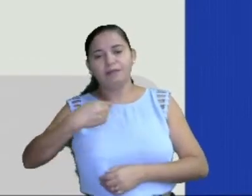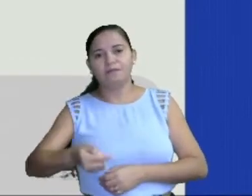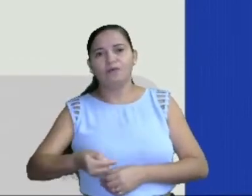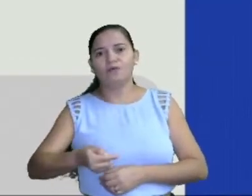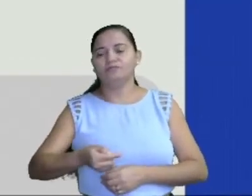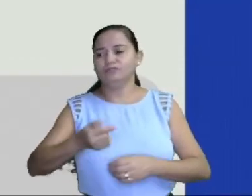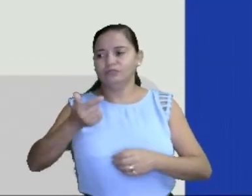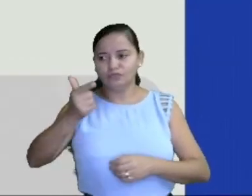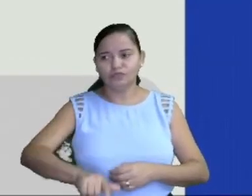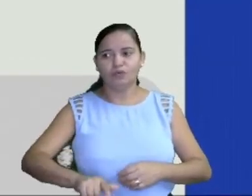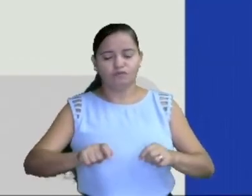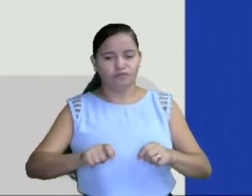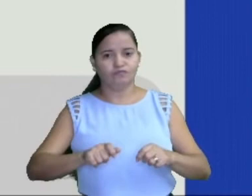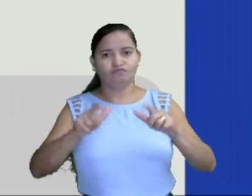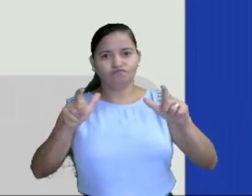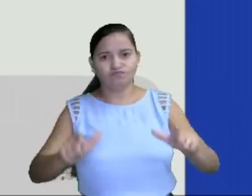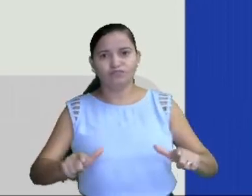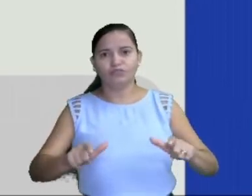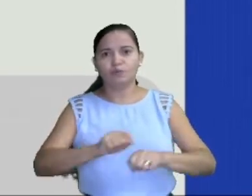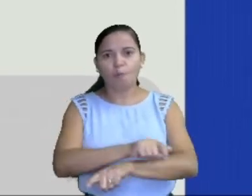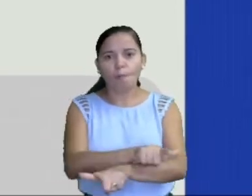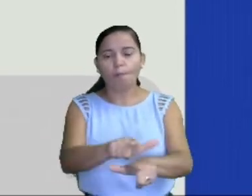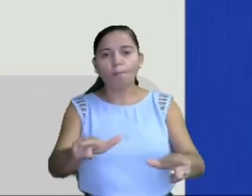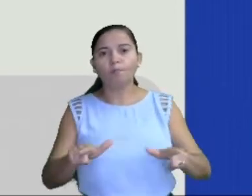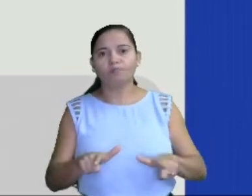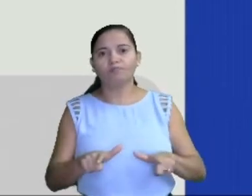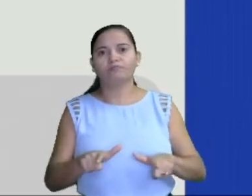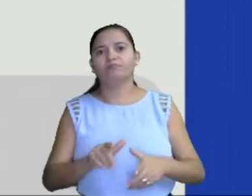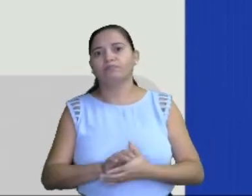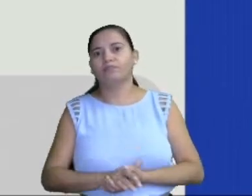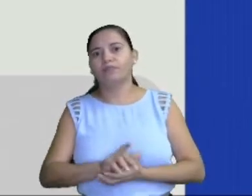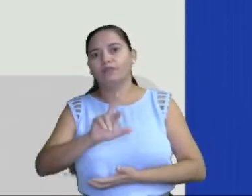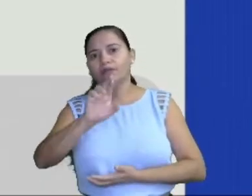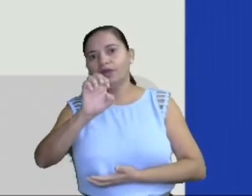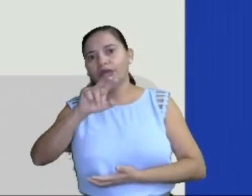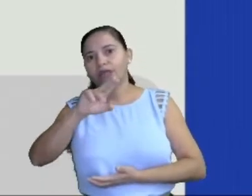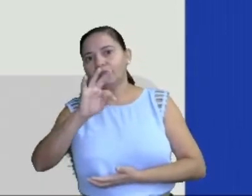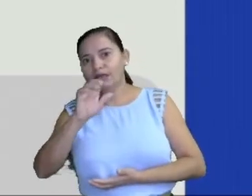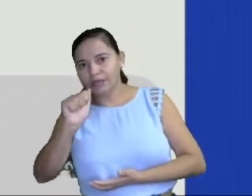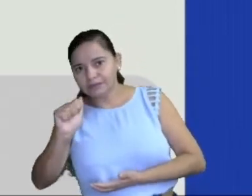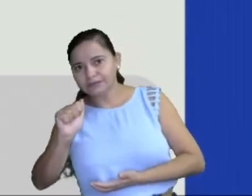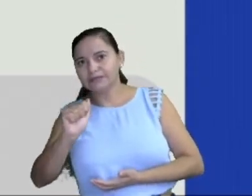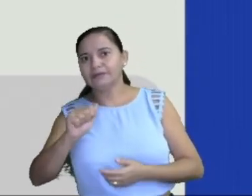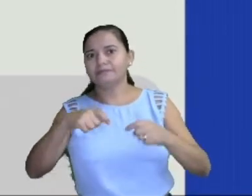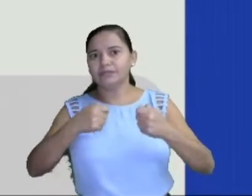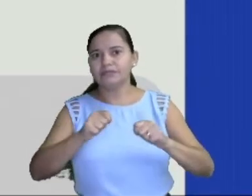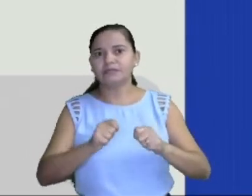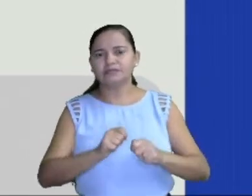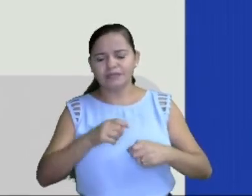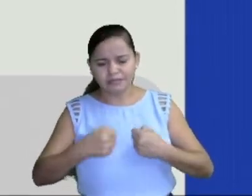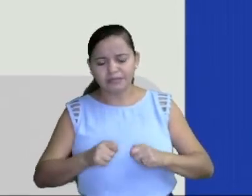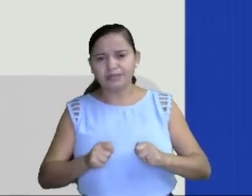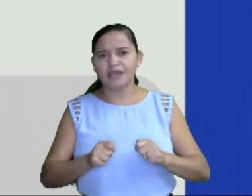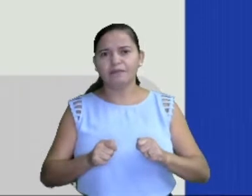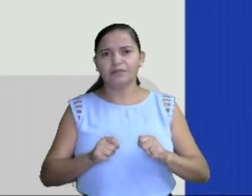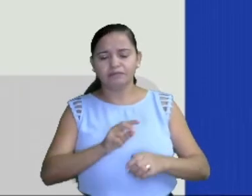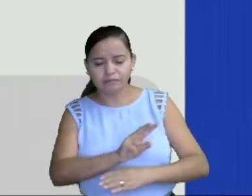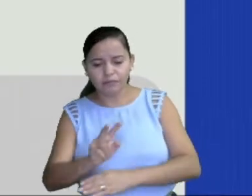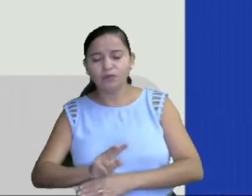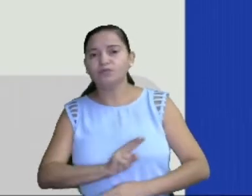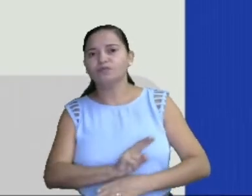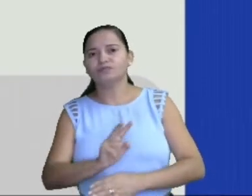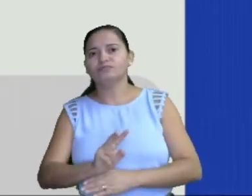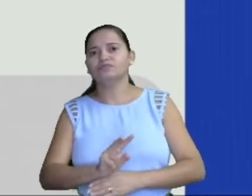ninguém. Dana relata também que precisa de repasses para fazer a manutenção necessária no projeto. Inicialmente, nós tivemos